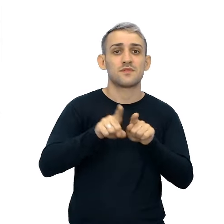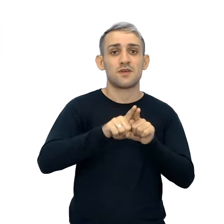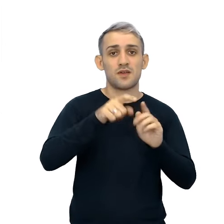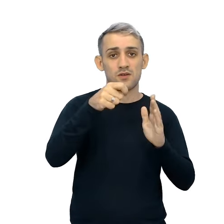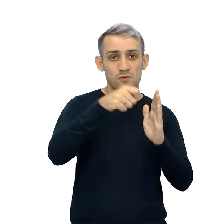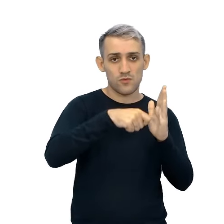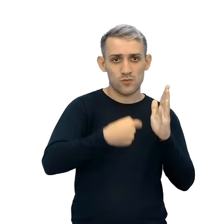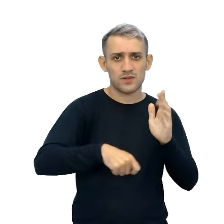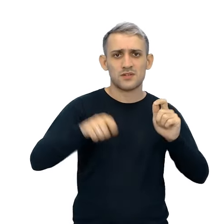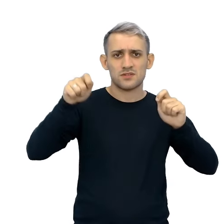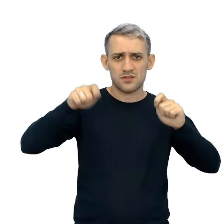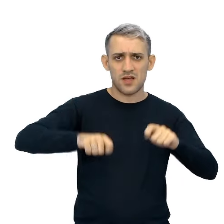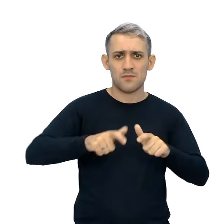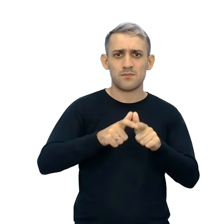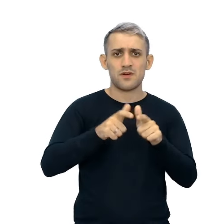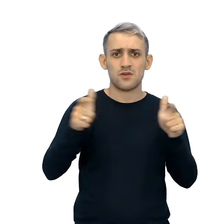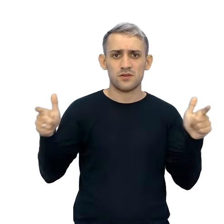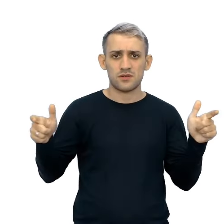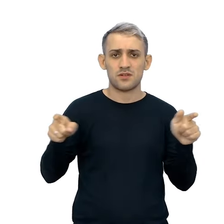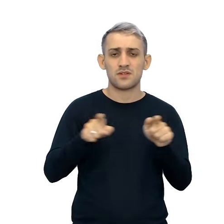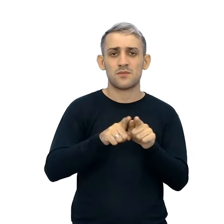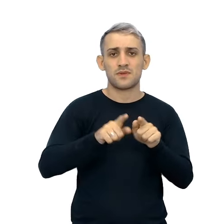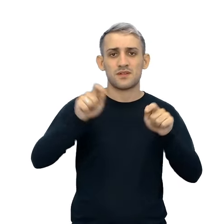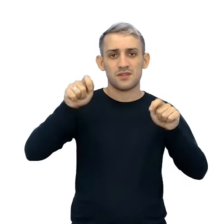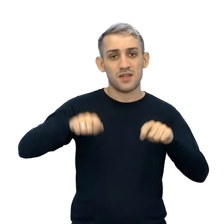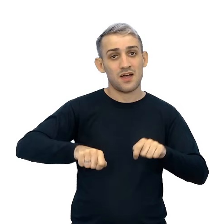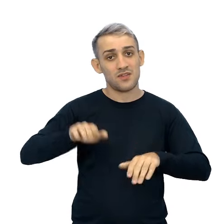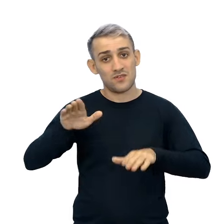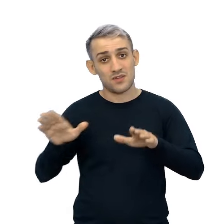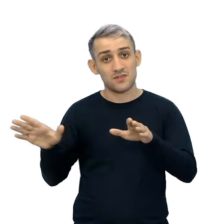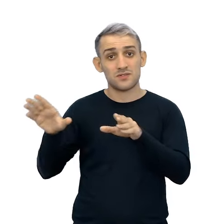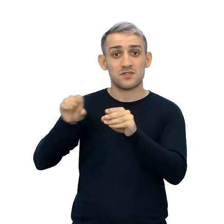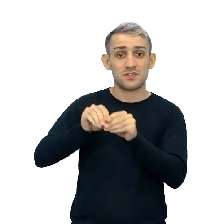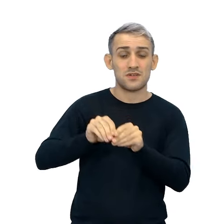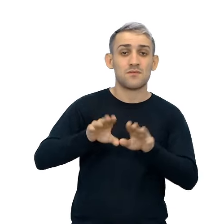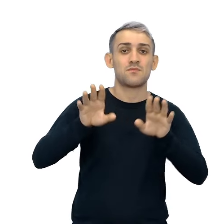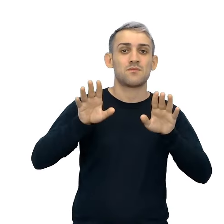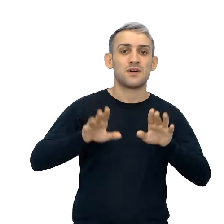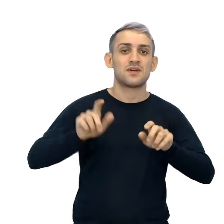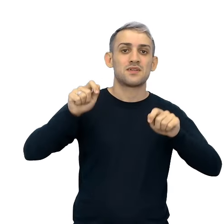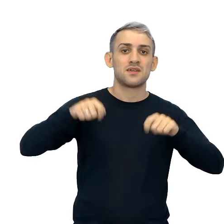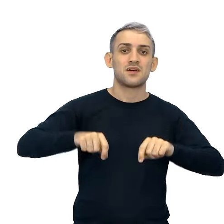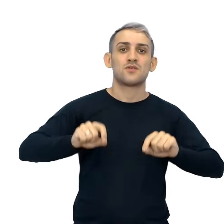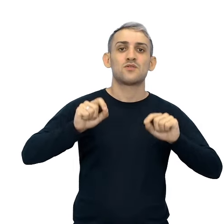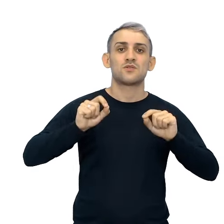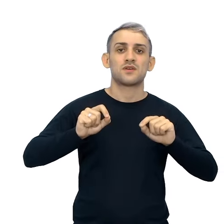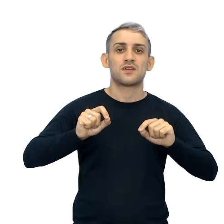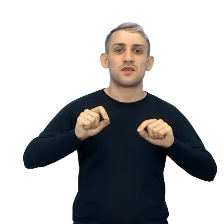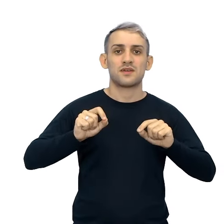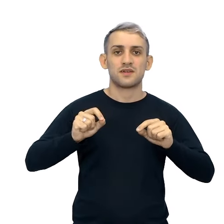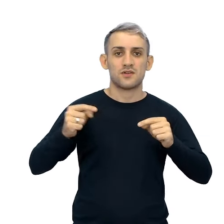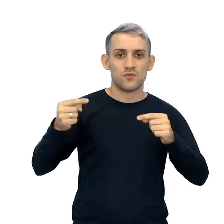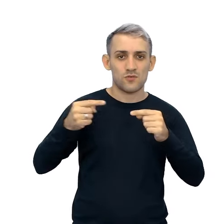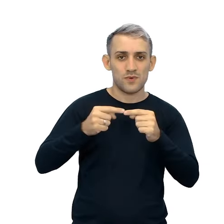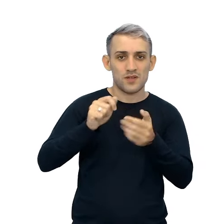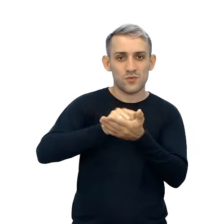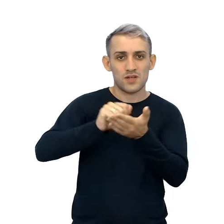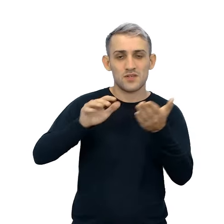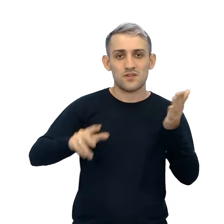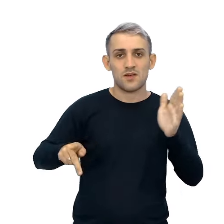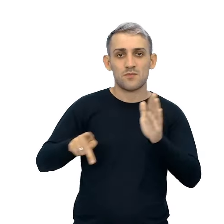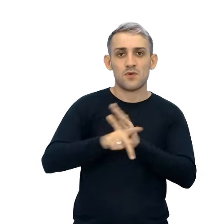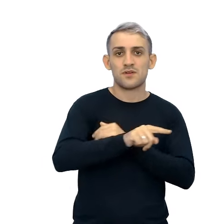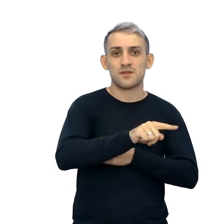pode ser ampliada, ela pode ser customizada de maneira que atenda à atividade de vocês